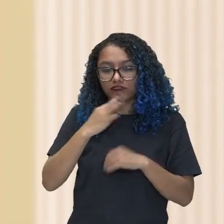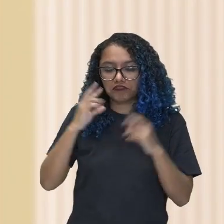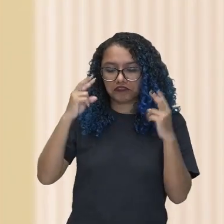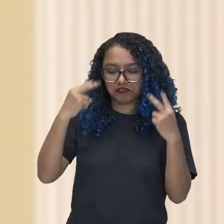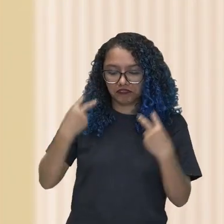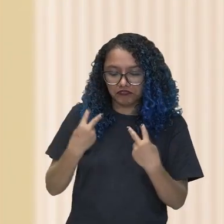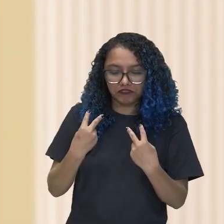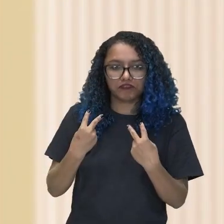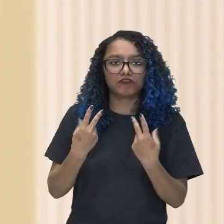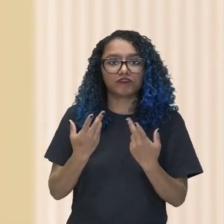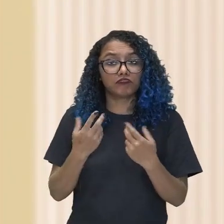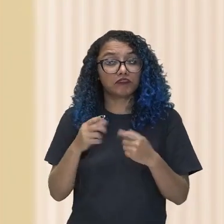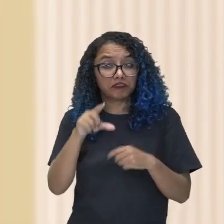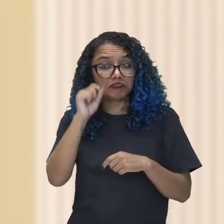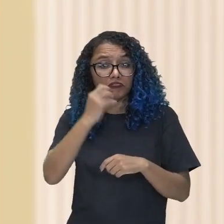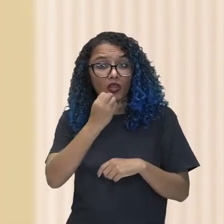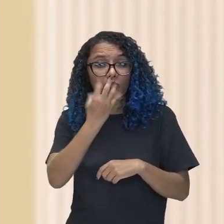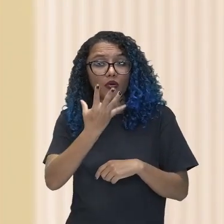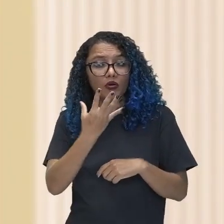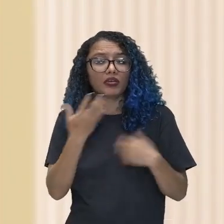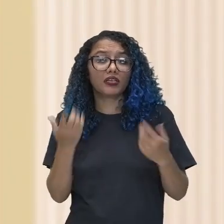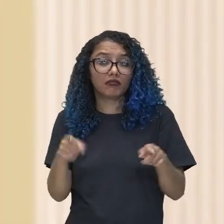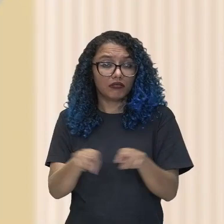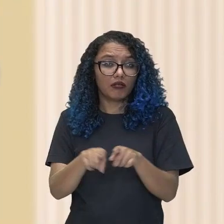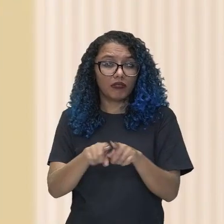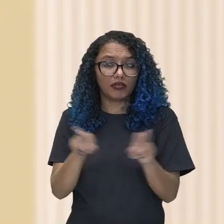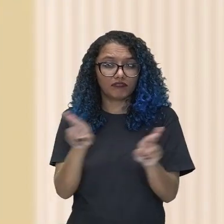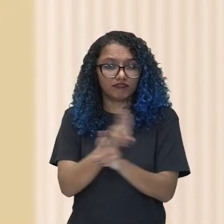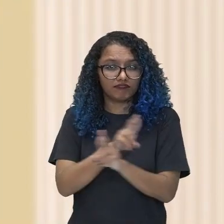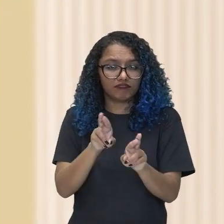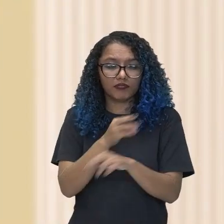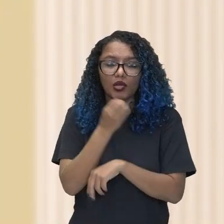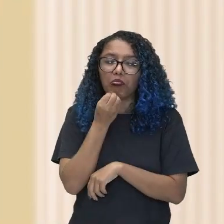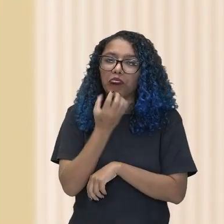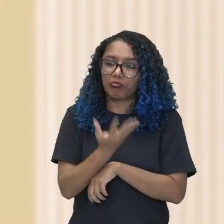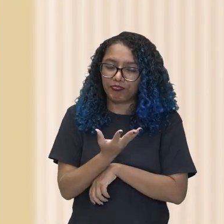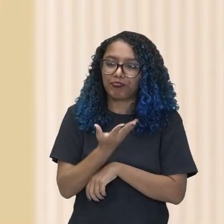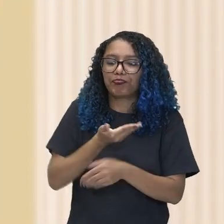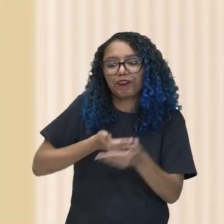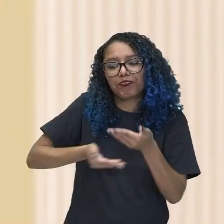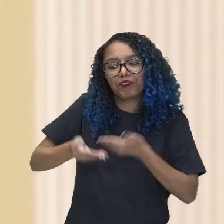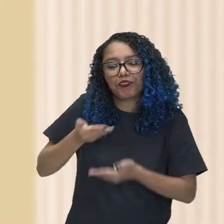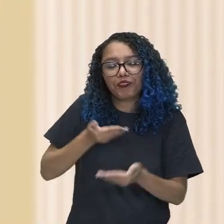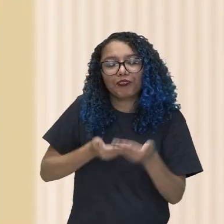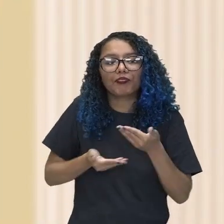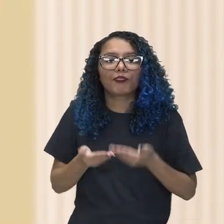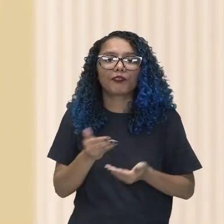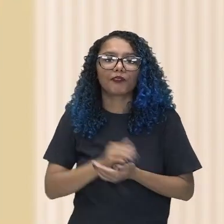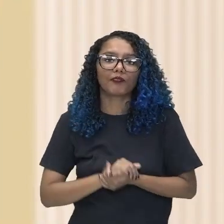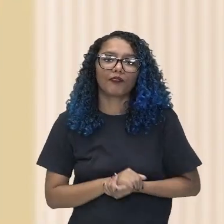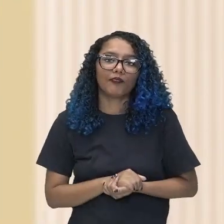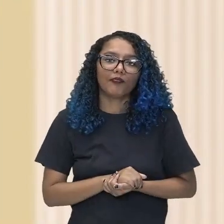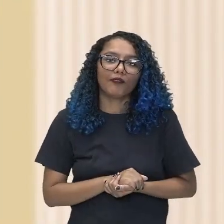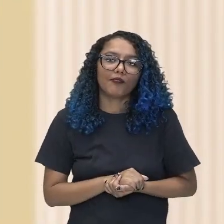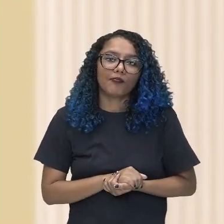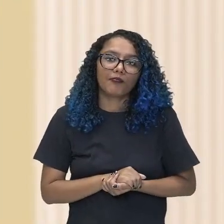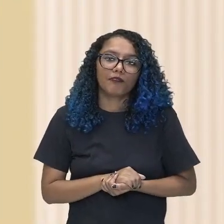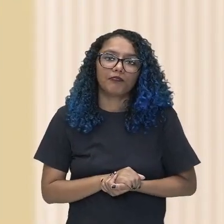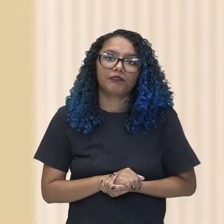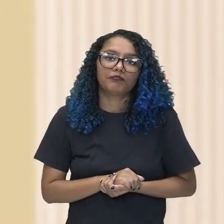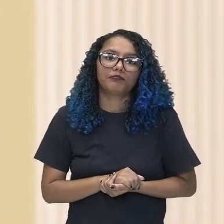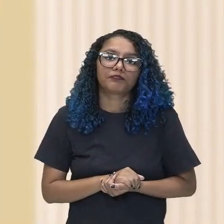decisões, né? E eu tenho aí esses relacionamentos saudáveis, isso tudo de acordo com o meu processo